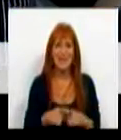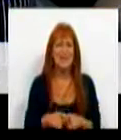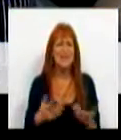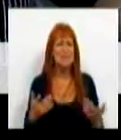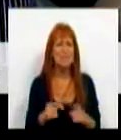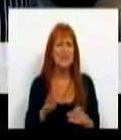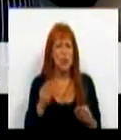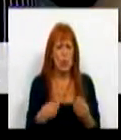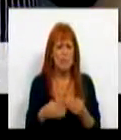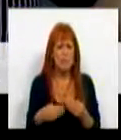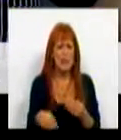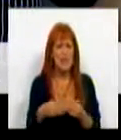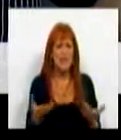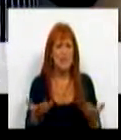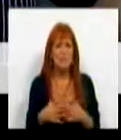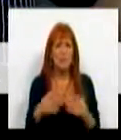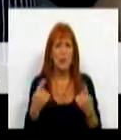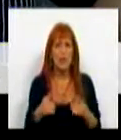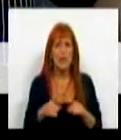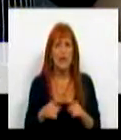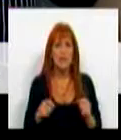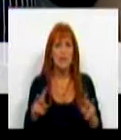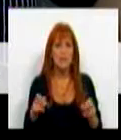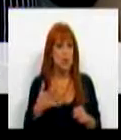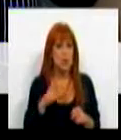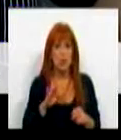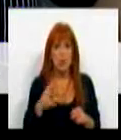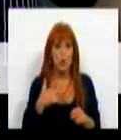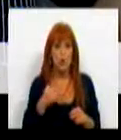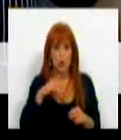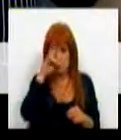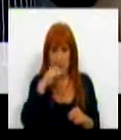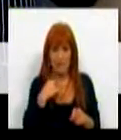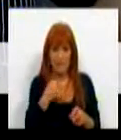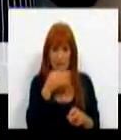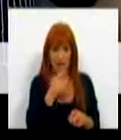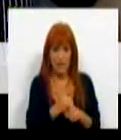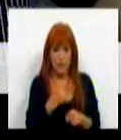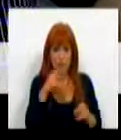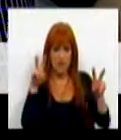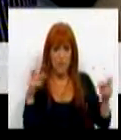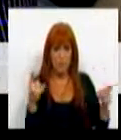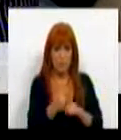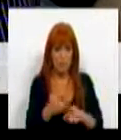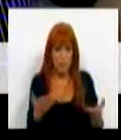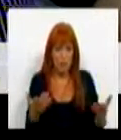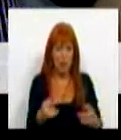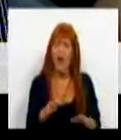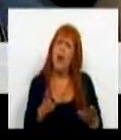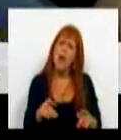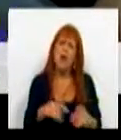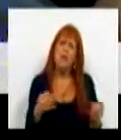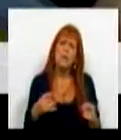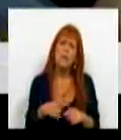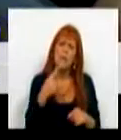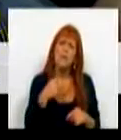são complementares, sim. Tenho esta, mas o seu doutor não se lembra de ter feito esta afirmação, porque a substância... Não, mas